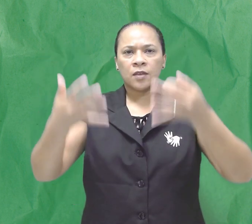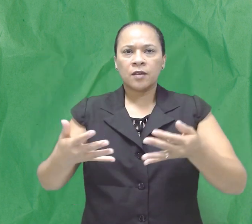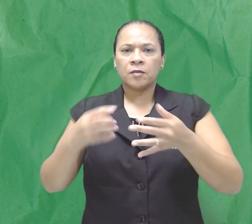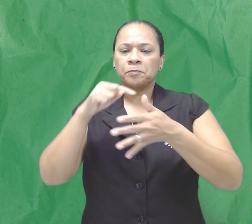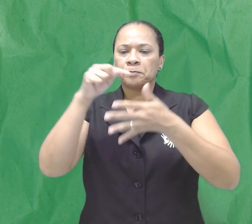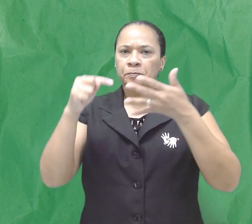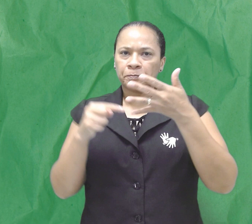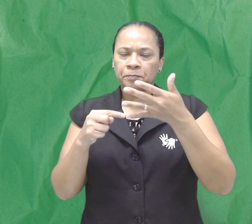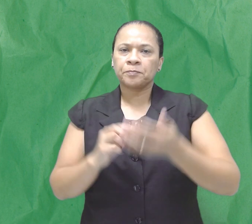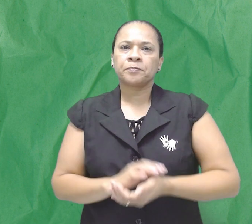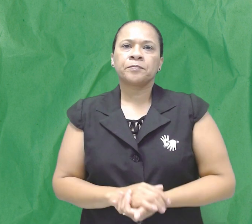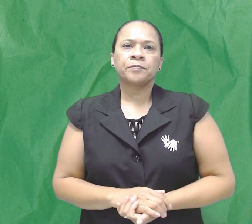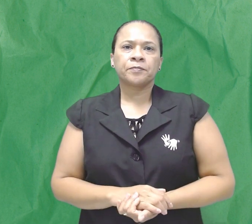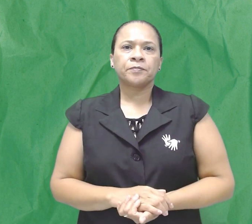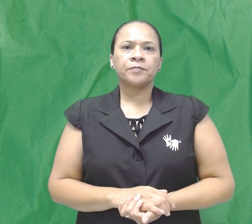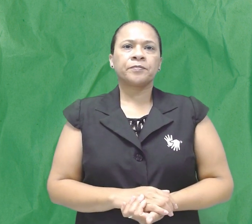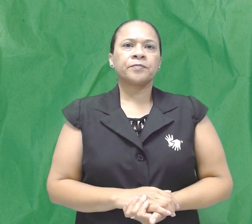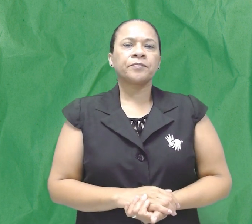vamos